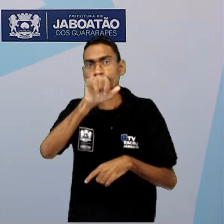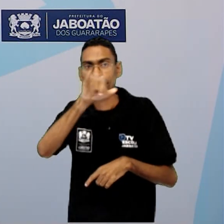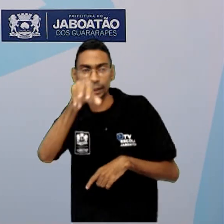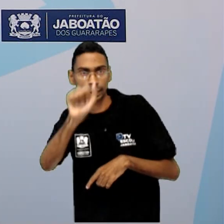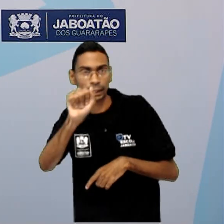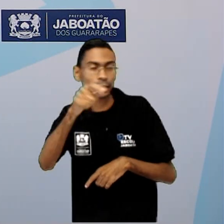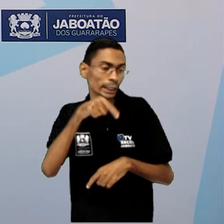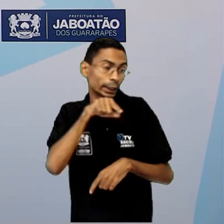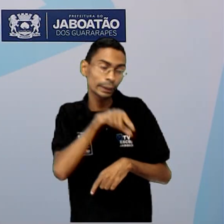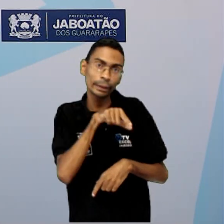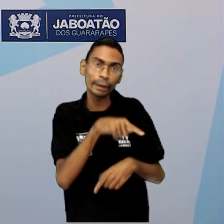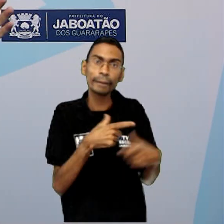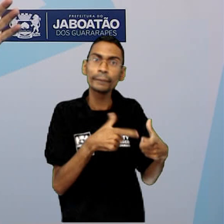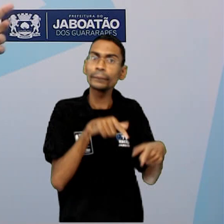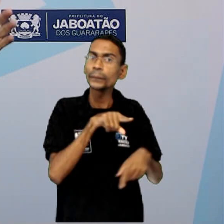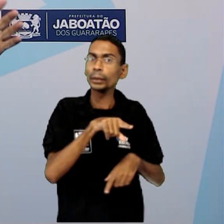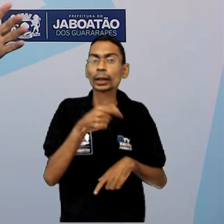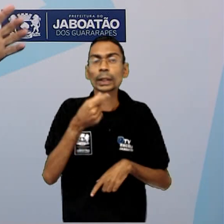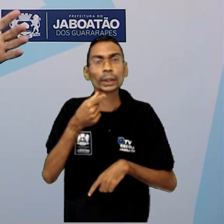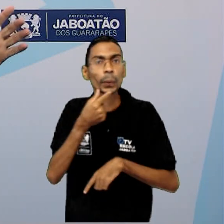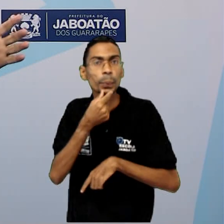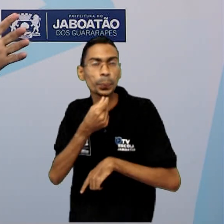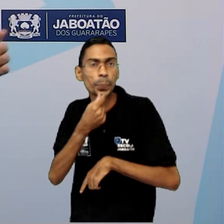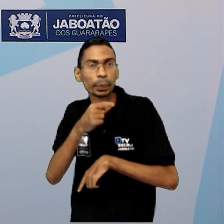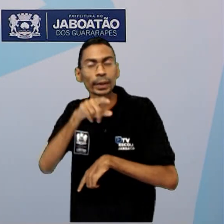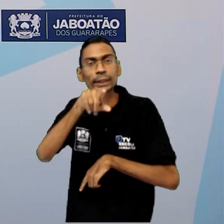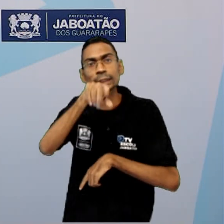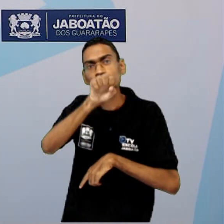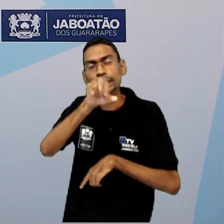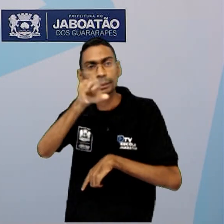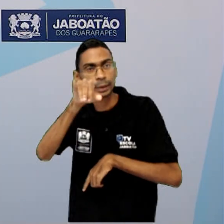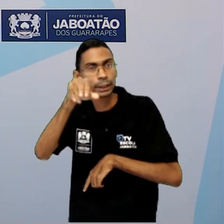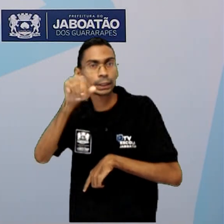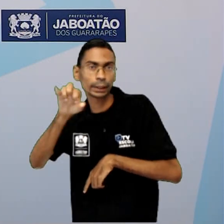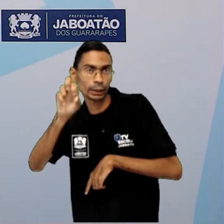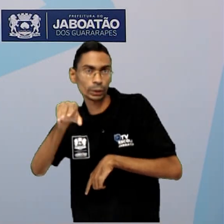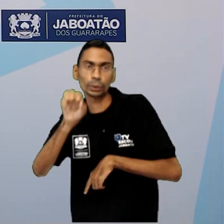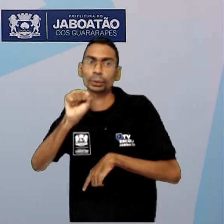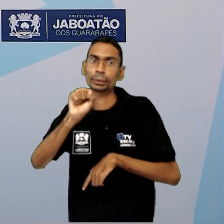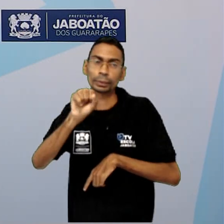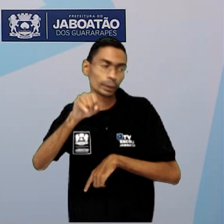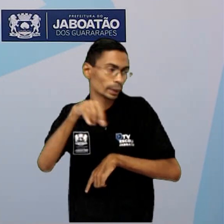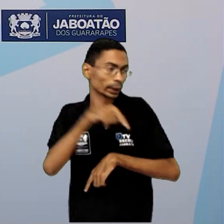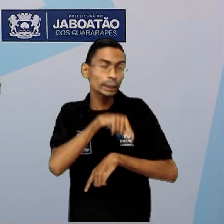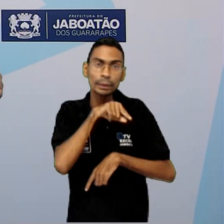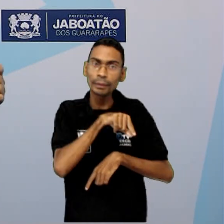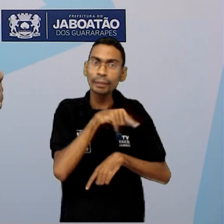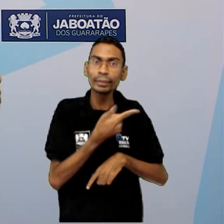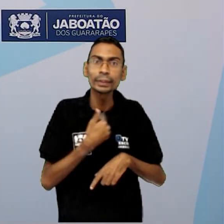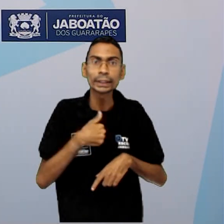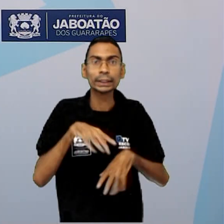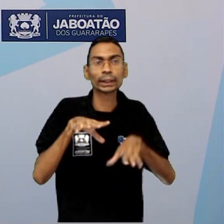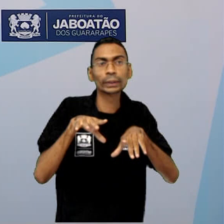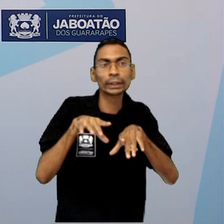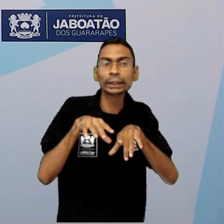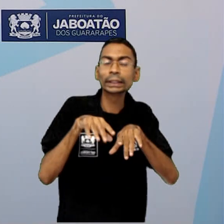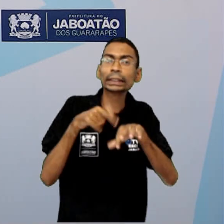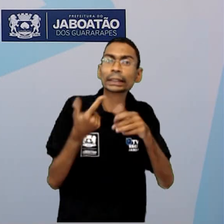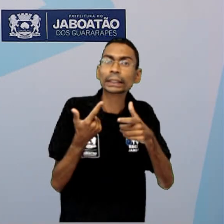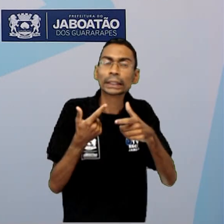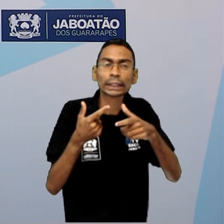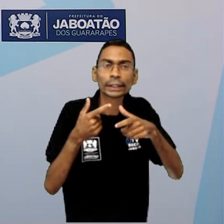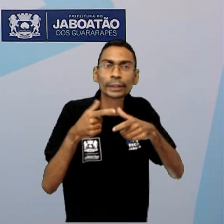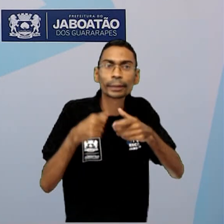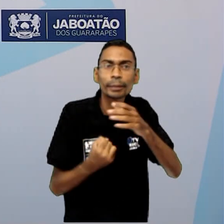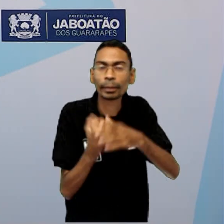sesmeeiro, né? O interior ainda, hoje o povo usa um termo de meieiro, né? Criar bicho de meia. Meia,